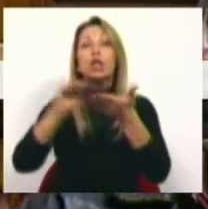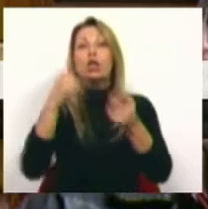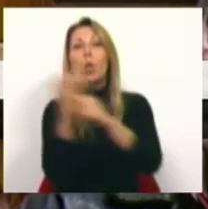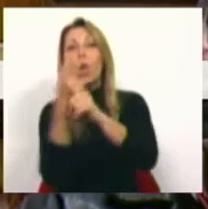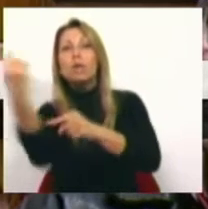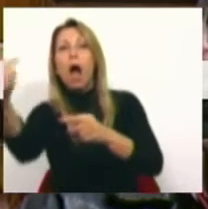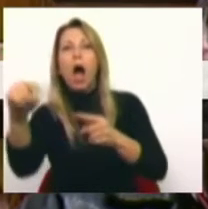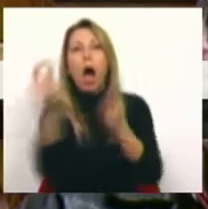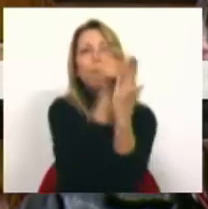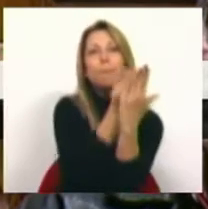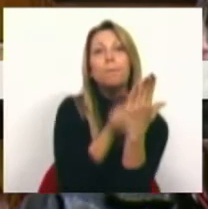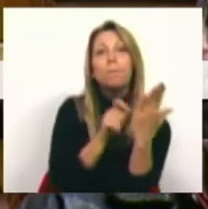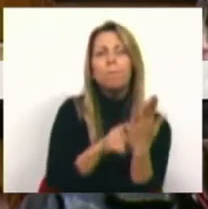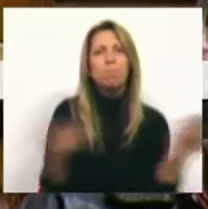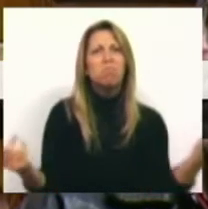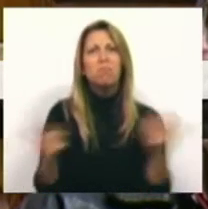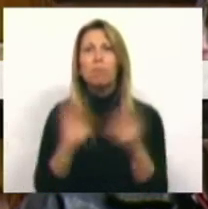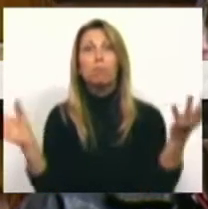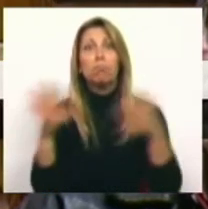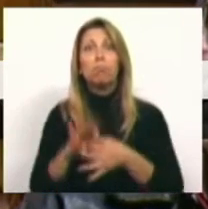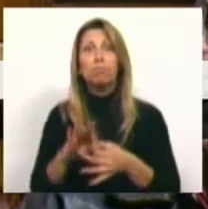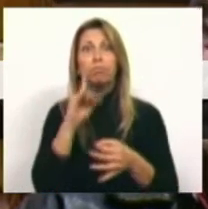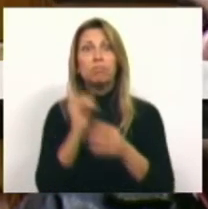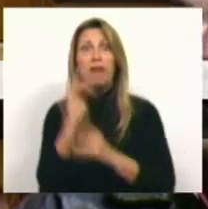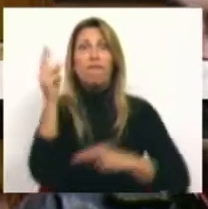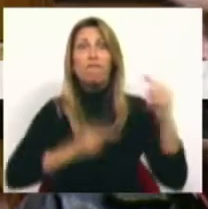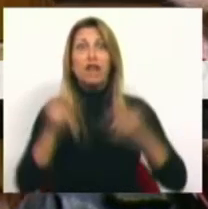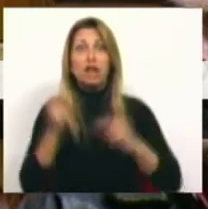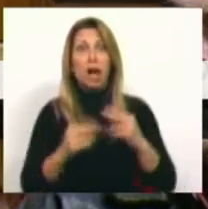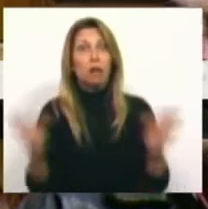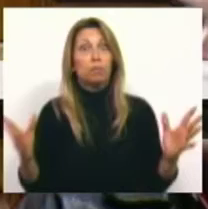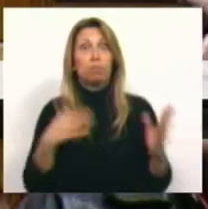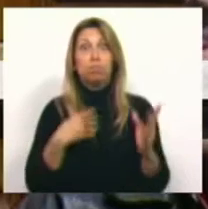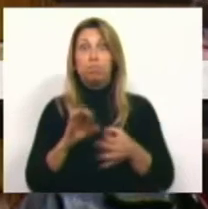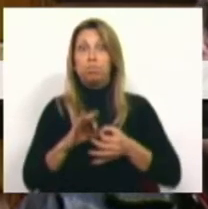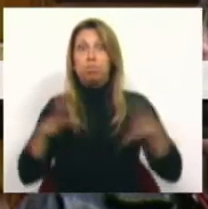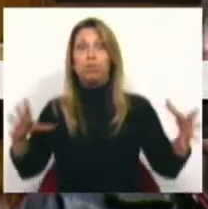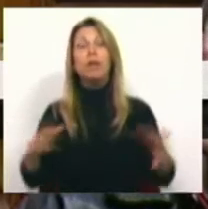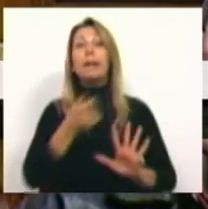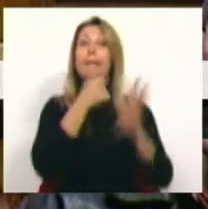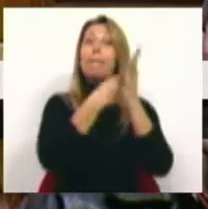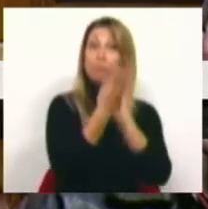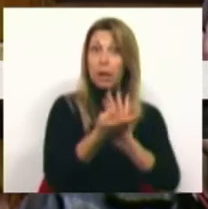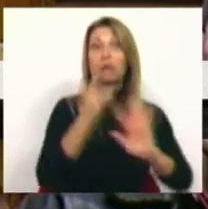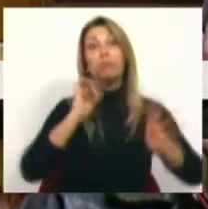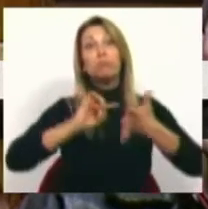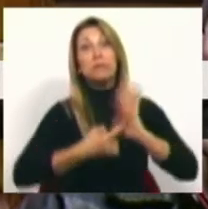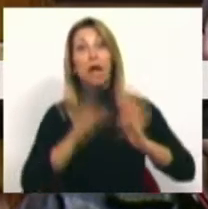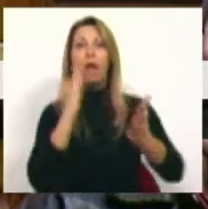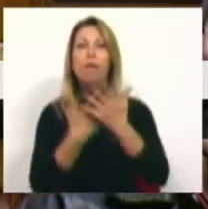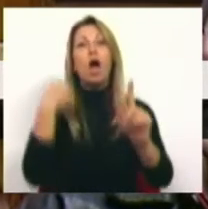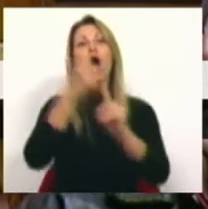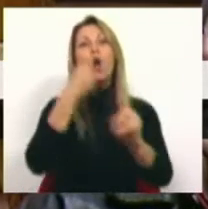coimas fiscais absolutamente desproporcionadas. E as medidas eram justificadas com a necessidade de combater a fraude e a